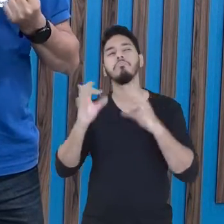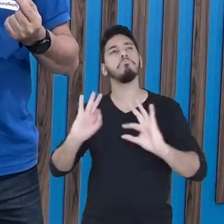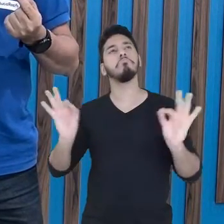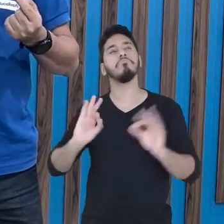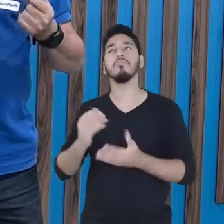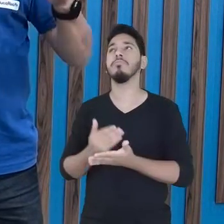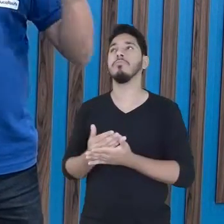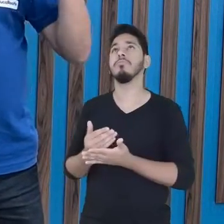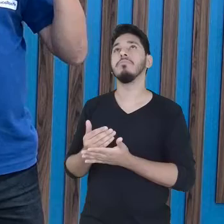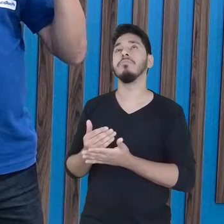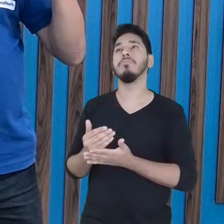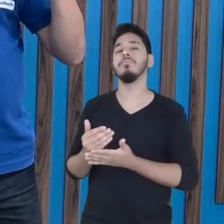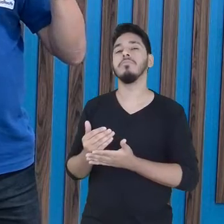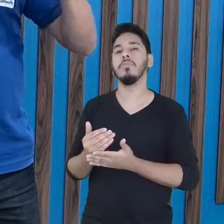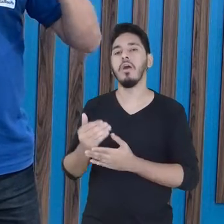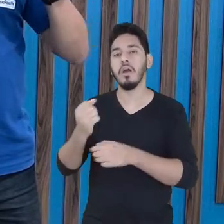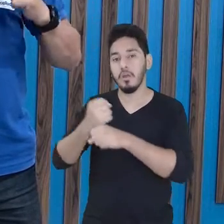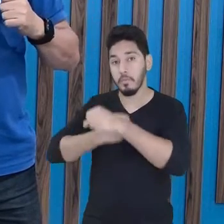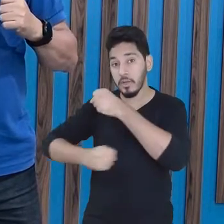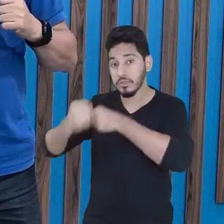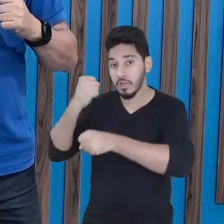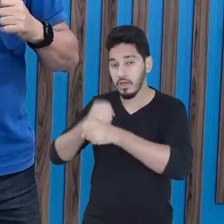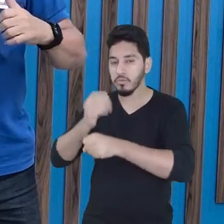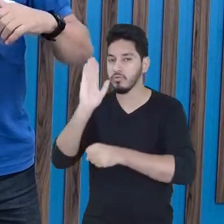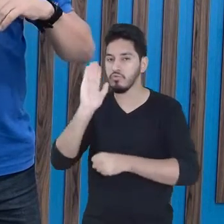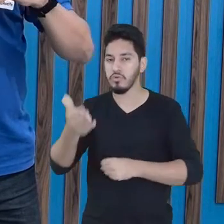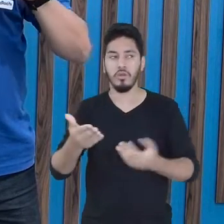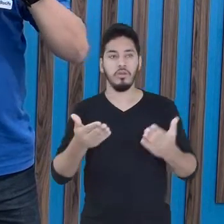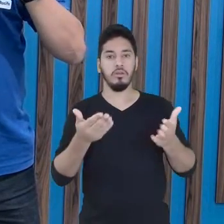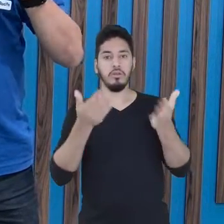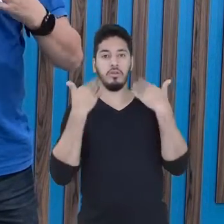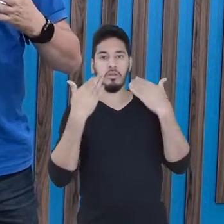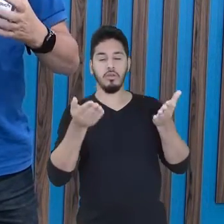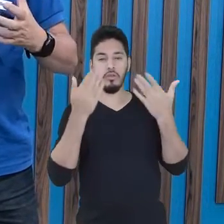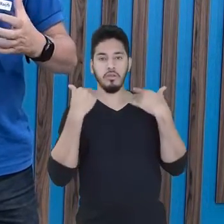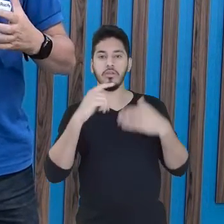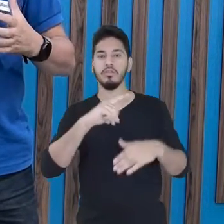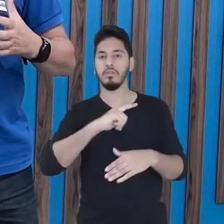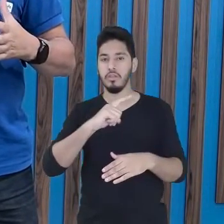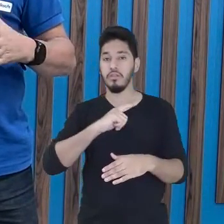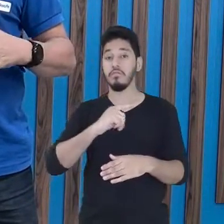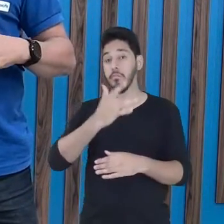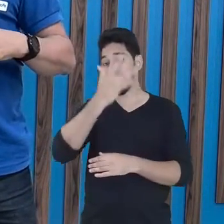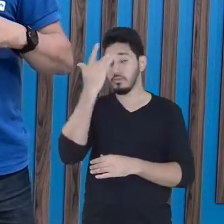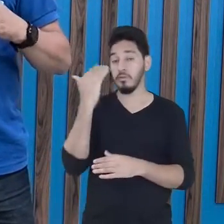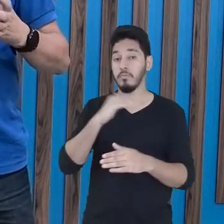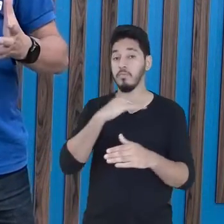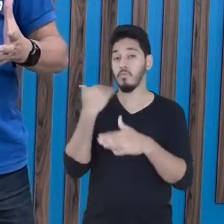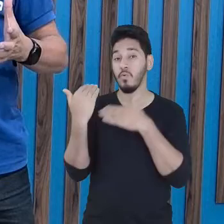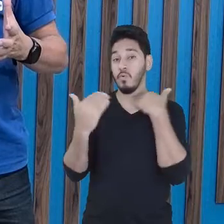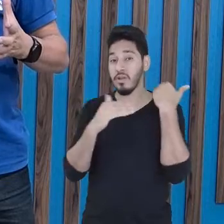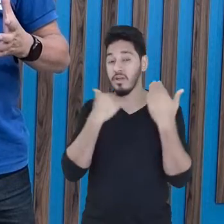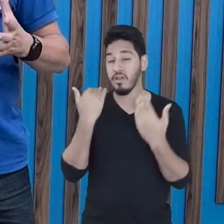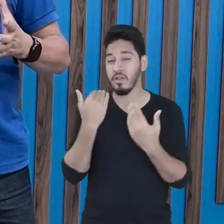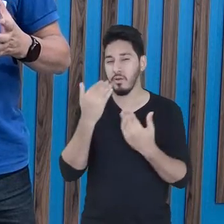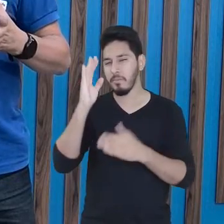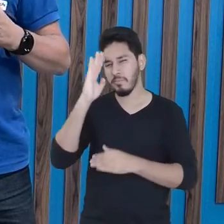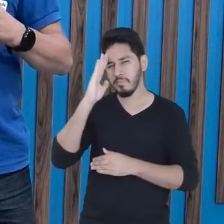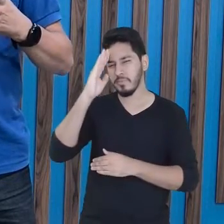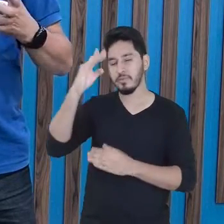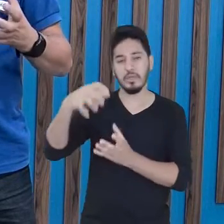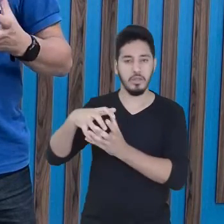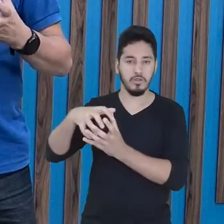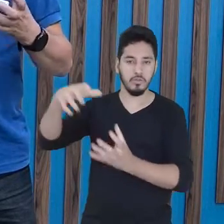a seca. O ano passado já foi quente, tivemos uma mortalidade muito grande, principalmente de pessoas idosas, né, que